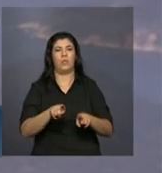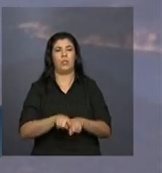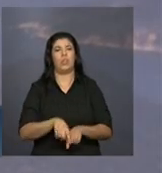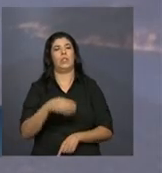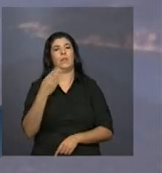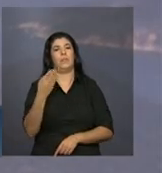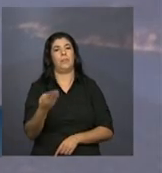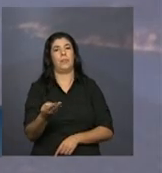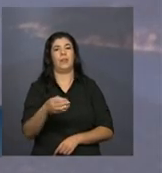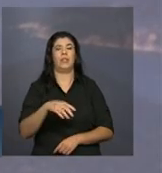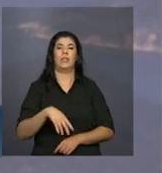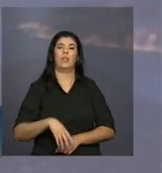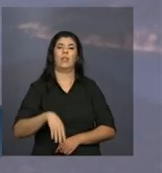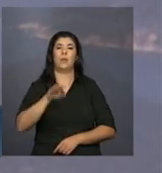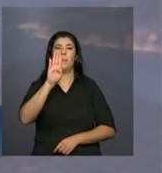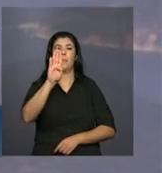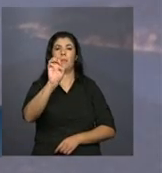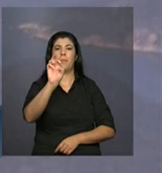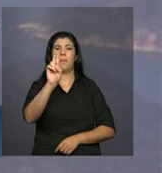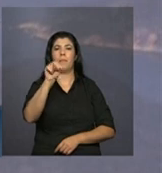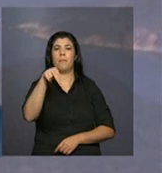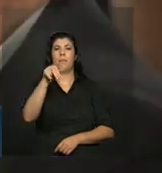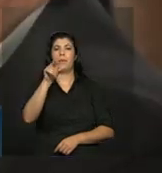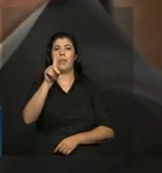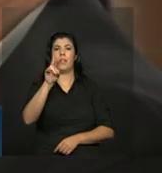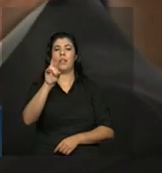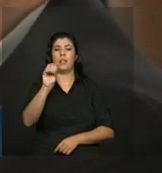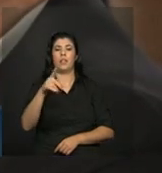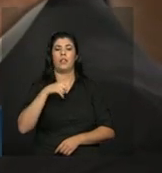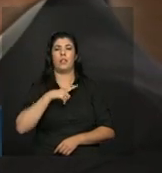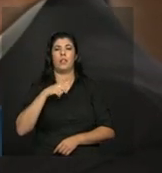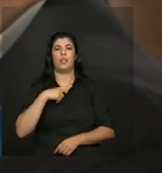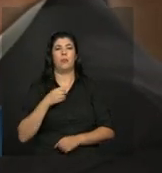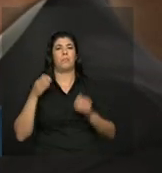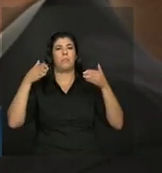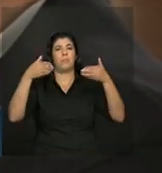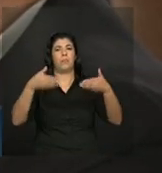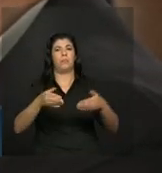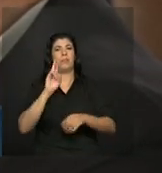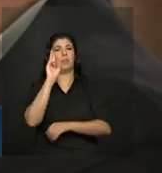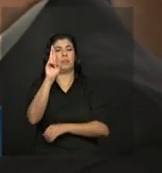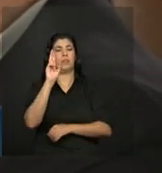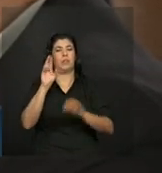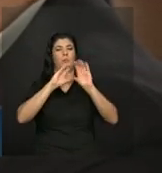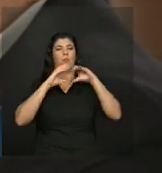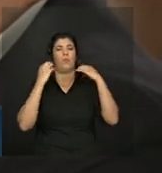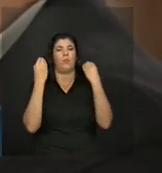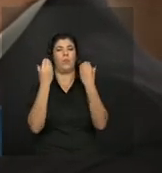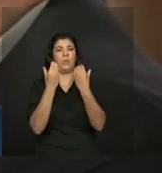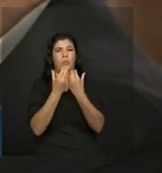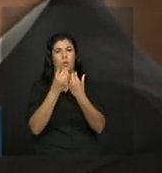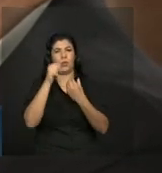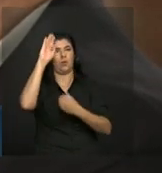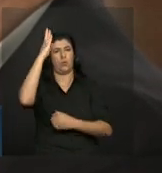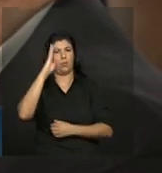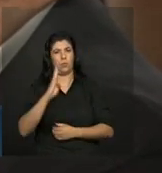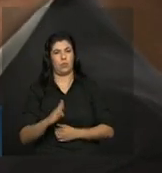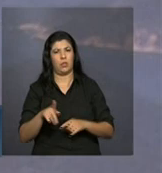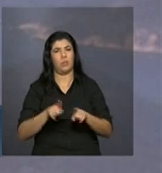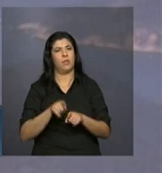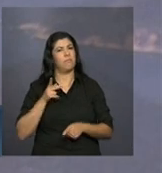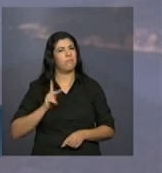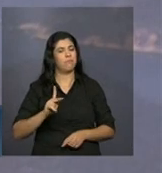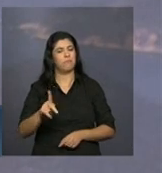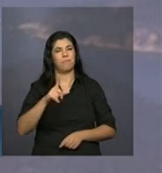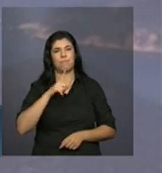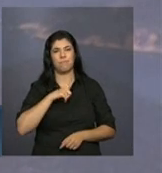Bernardo, membro do Comitê Olímpico Internacional no Brasil e sempre para sempre nosso grande Bernardo.